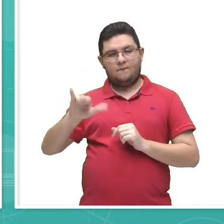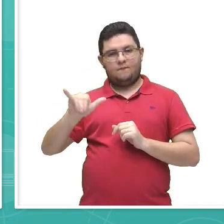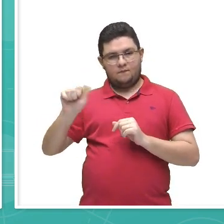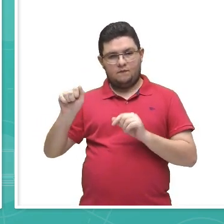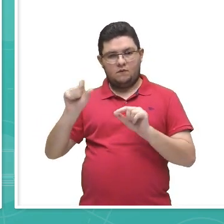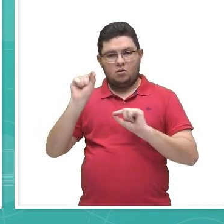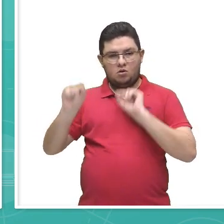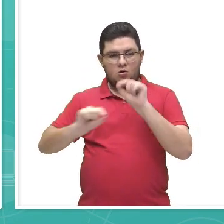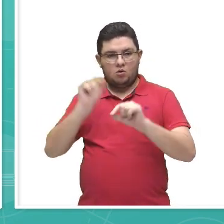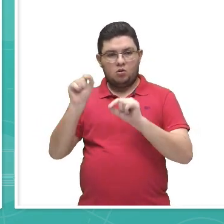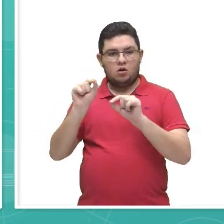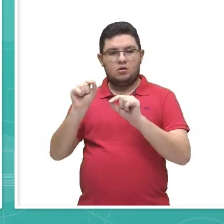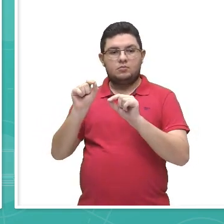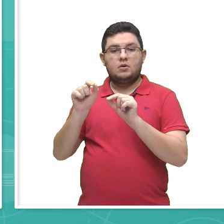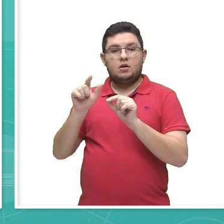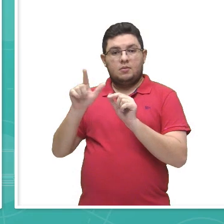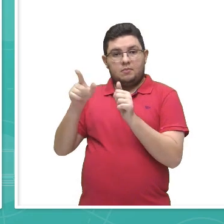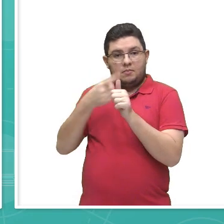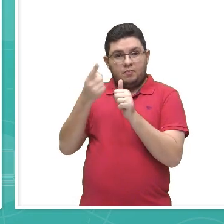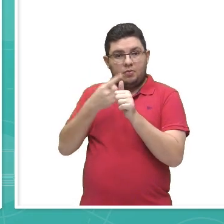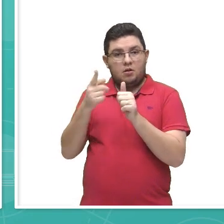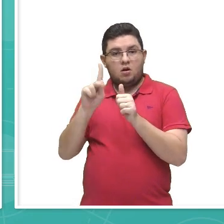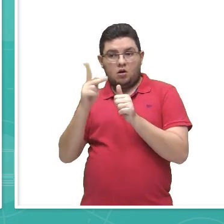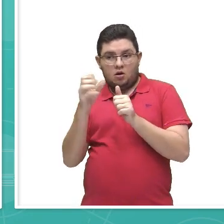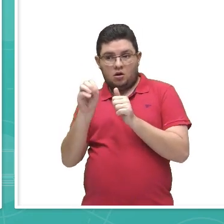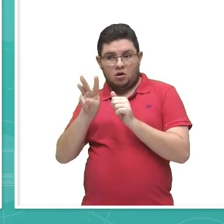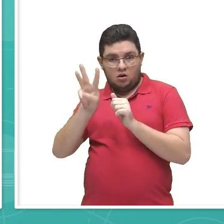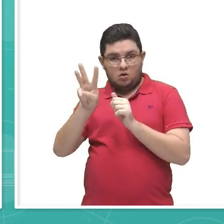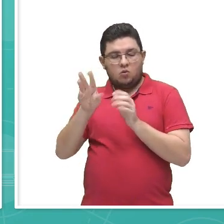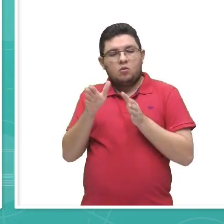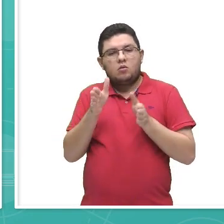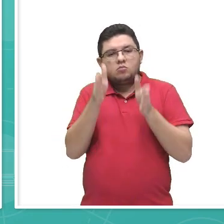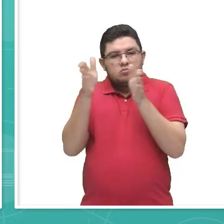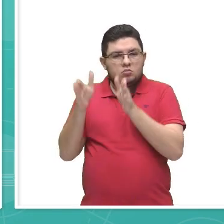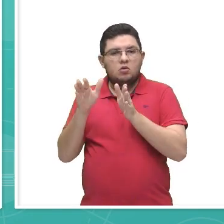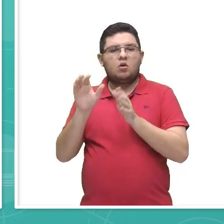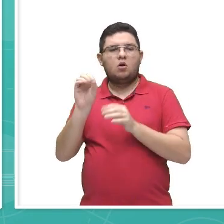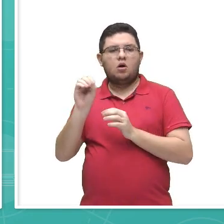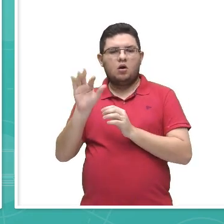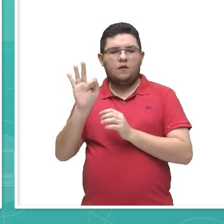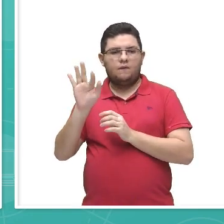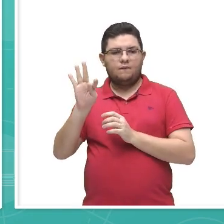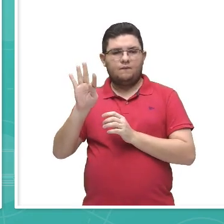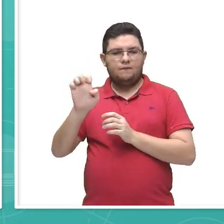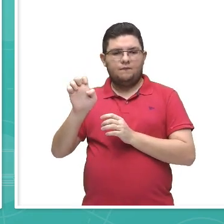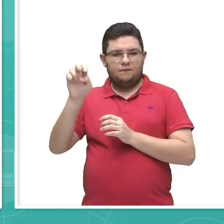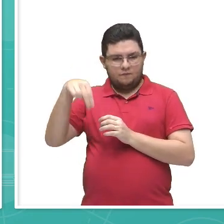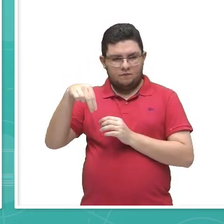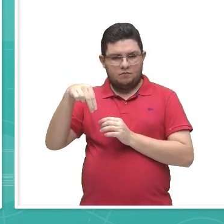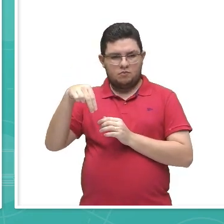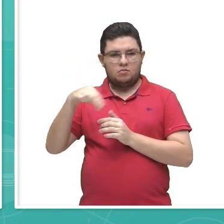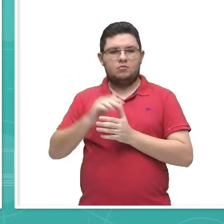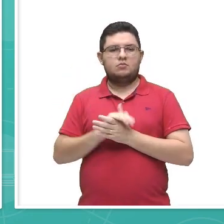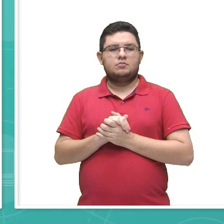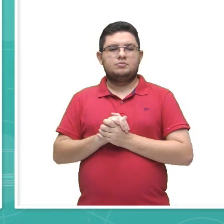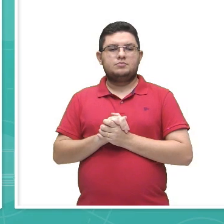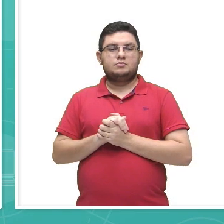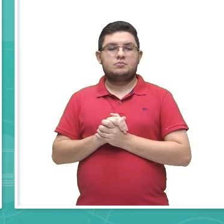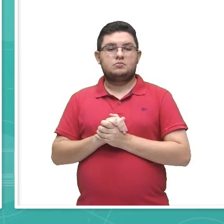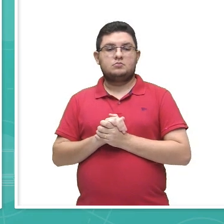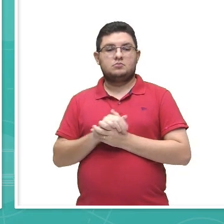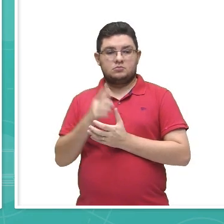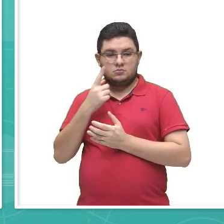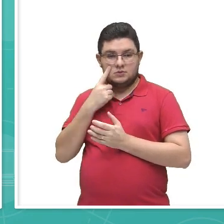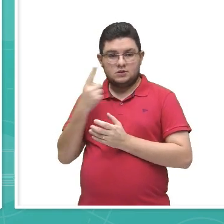tem o often. Lá na letra C também já está fora. Essa aqui também está fora. Essa aqui pode ser, ó. Olha, o often